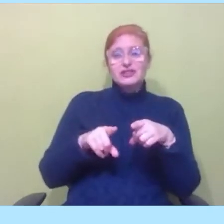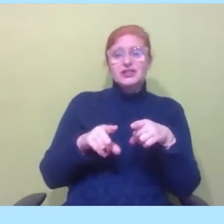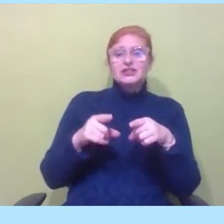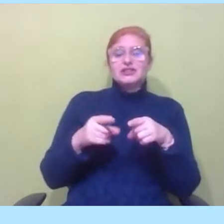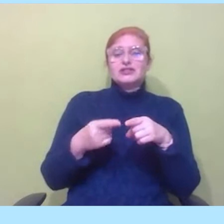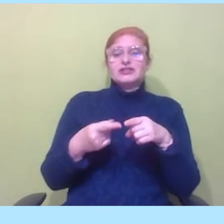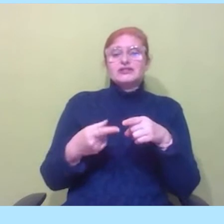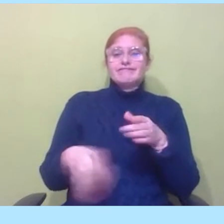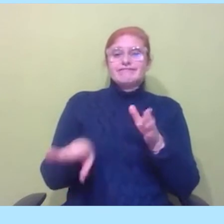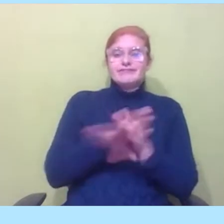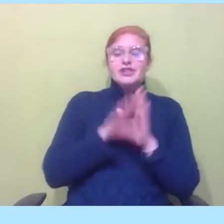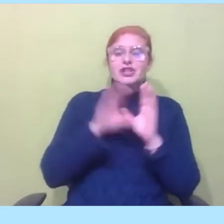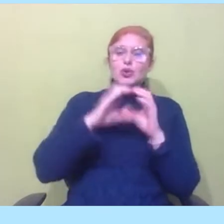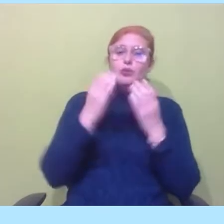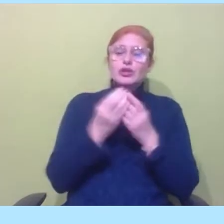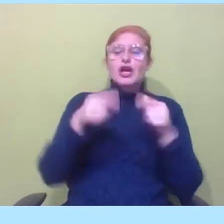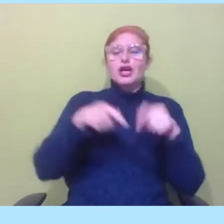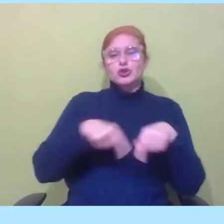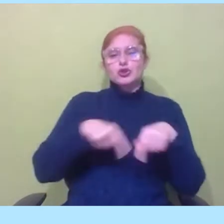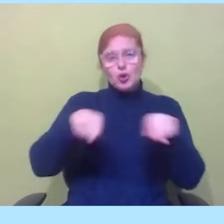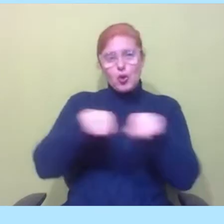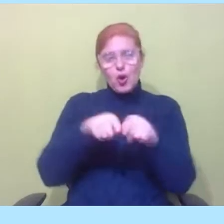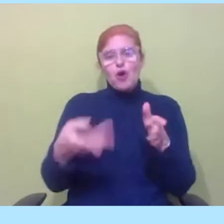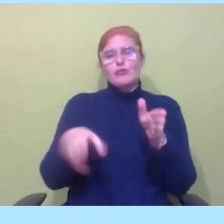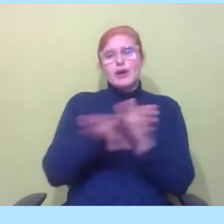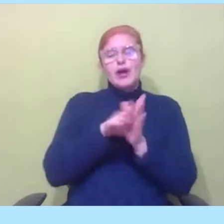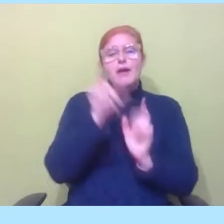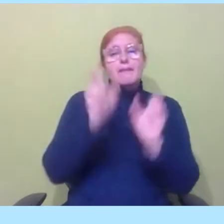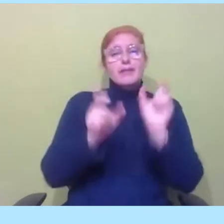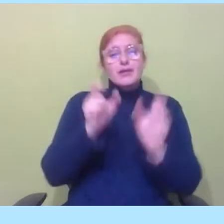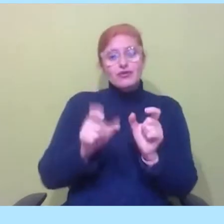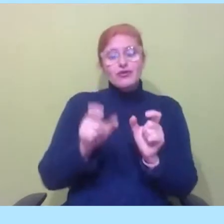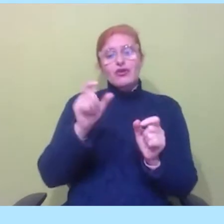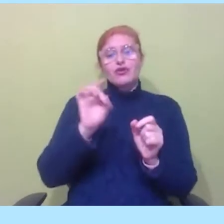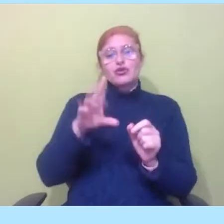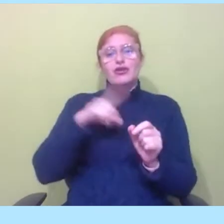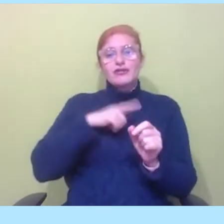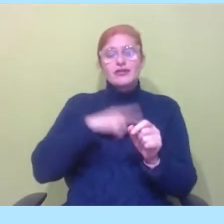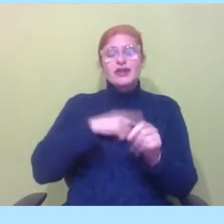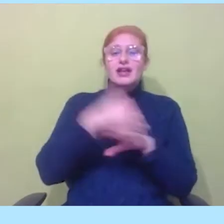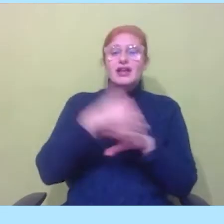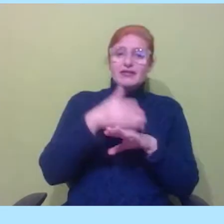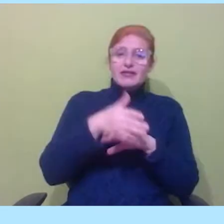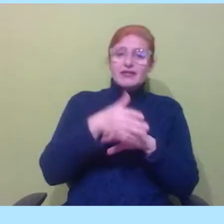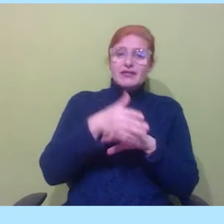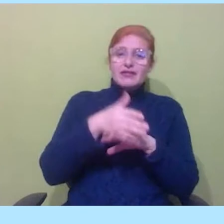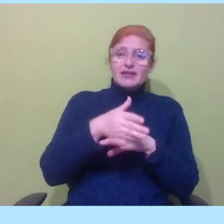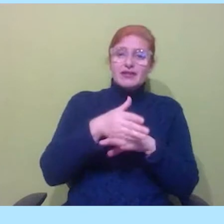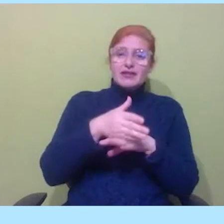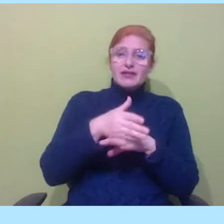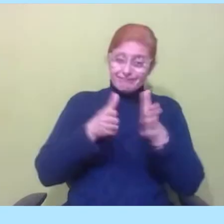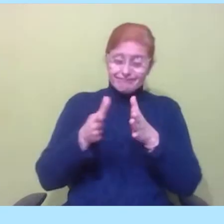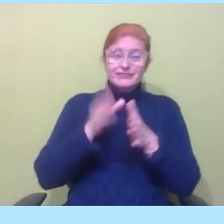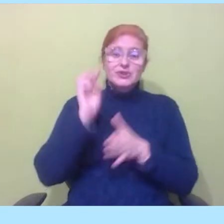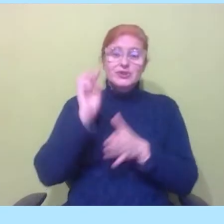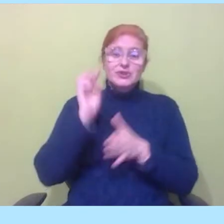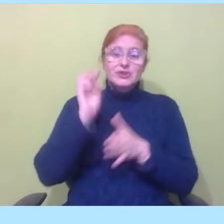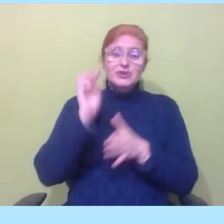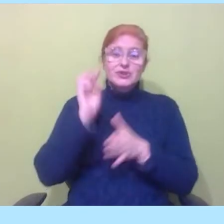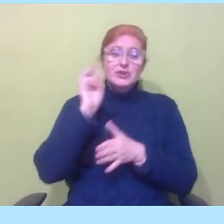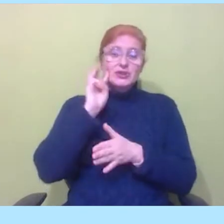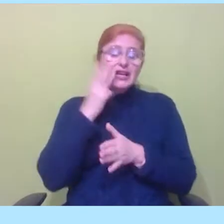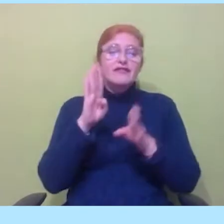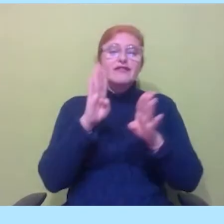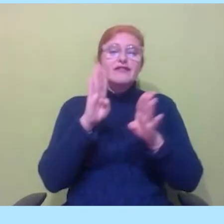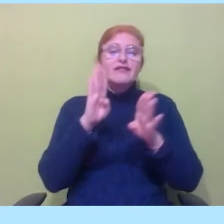comunidades quilombolas, de chegar em pessoas que só têm acesso ao WhatsApp, a Facebook, ou pessoas que têm dificuldade mesmo de